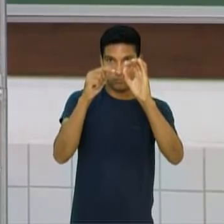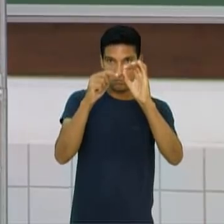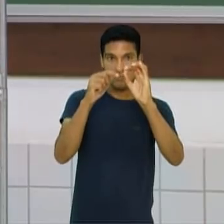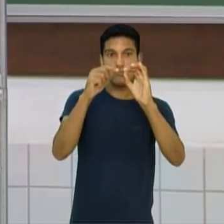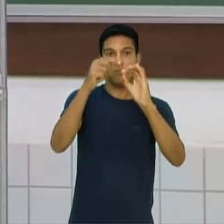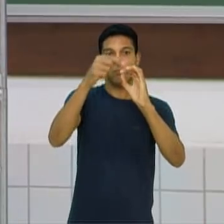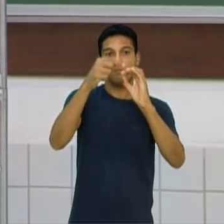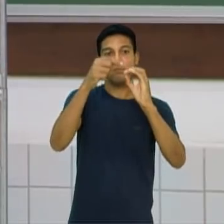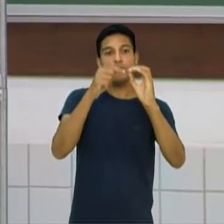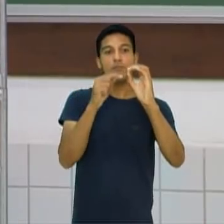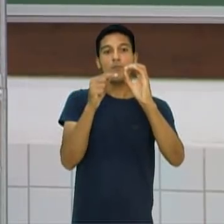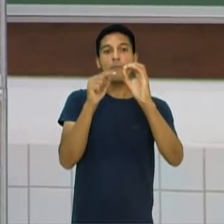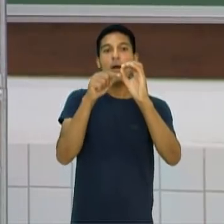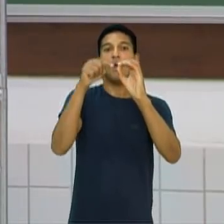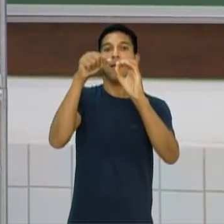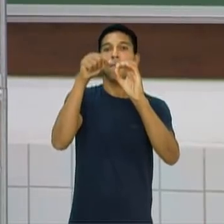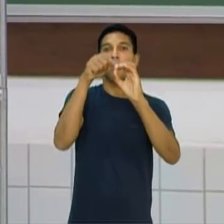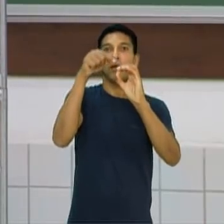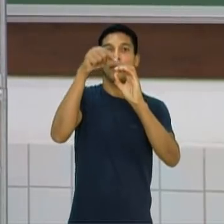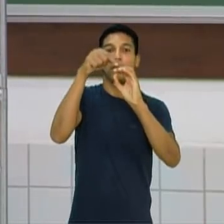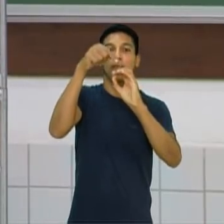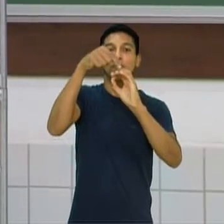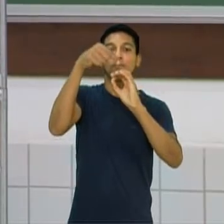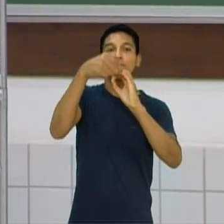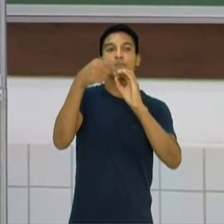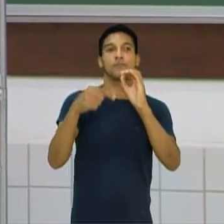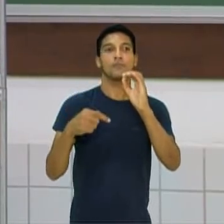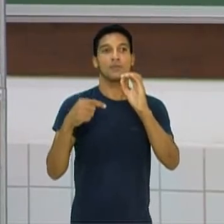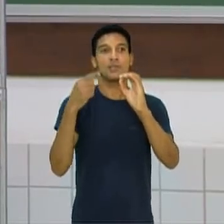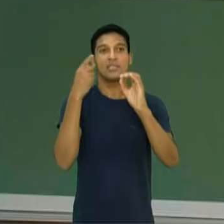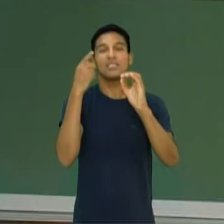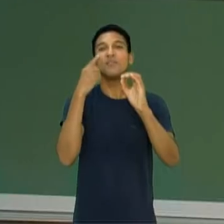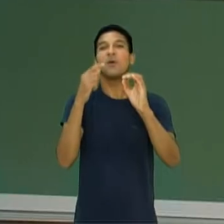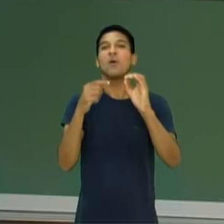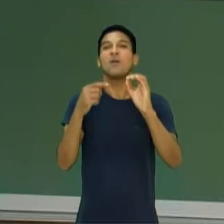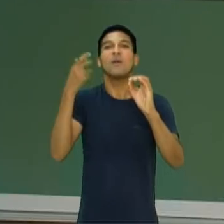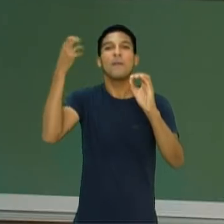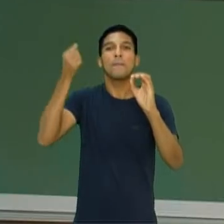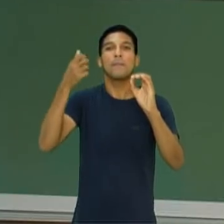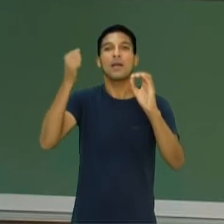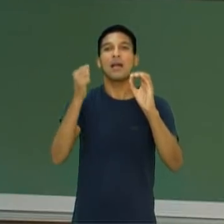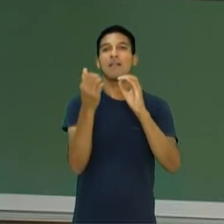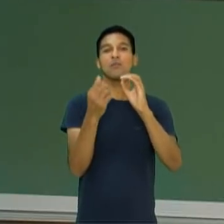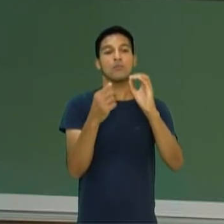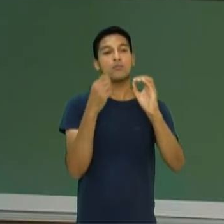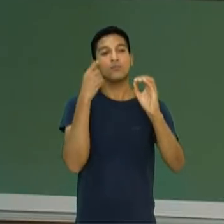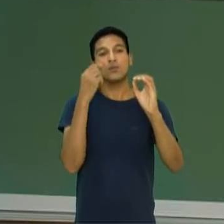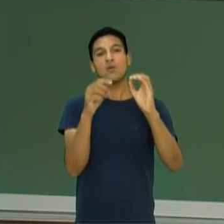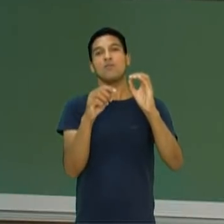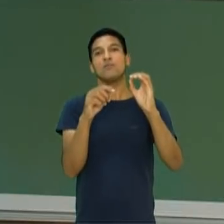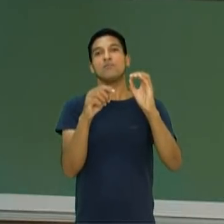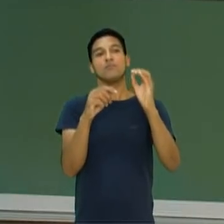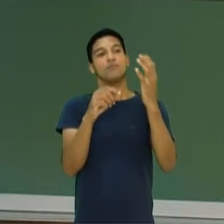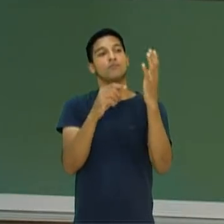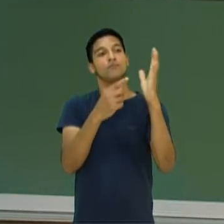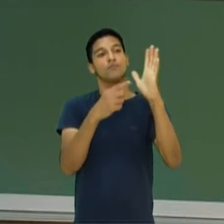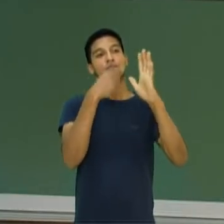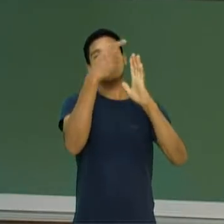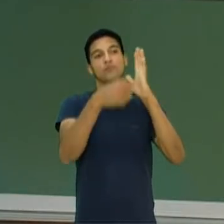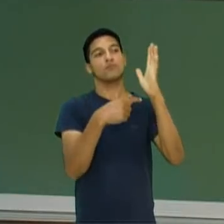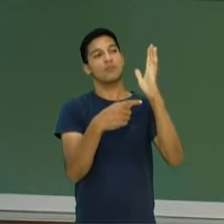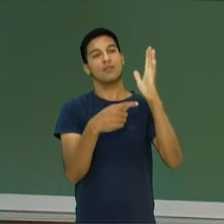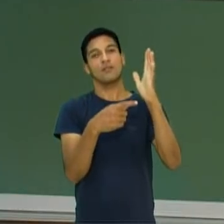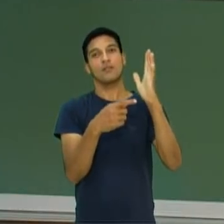flecha nesse último setor branco aqui, ó, nesse mais externo do alvo, ele